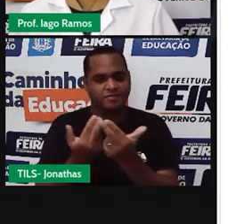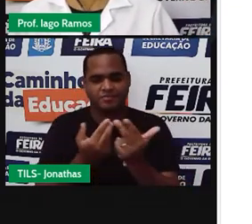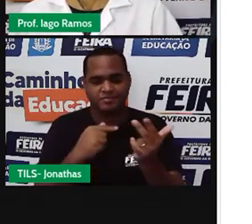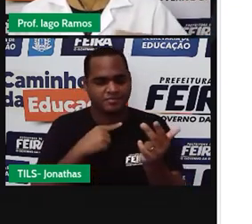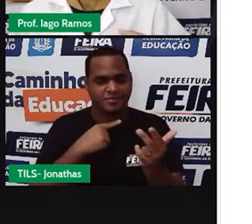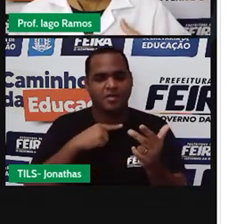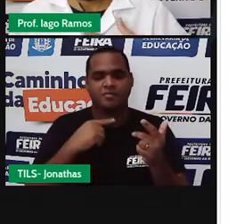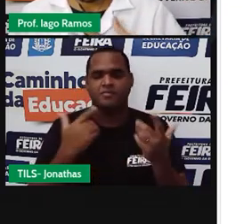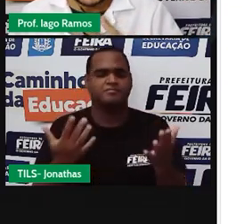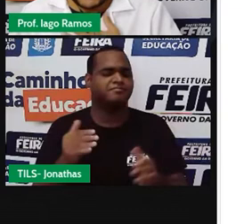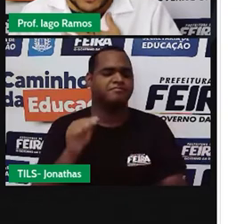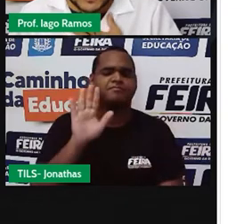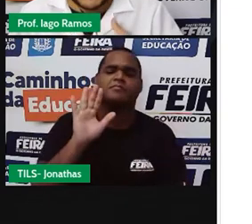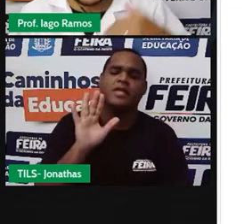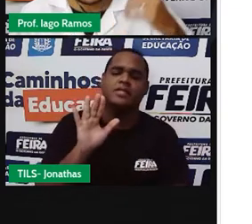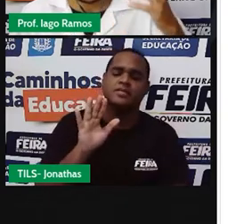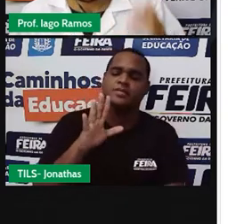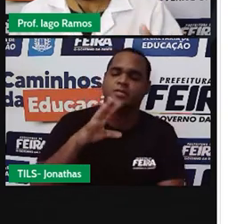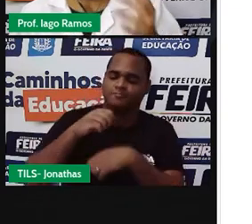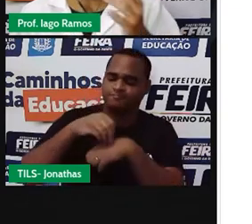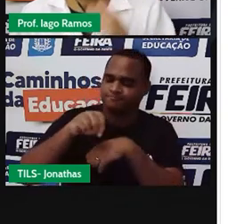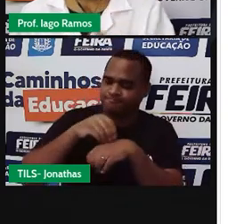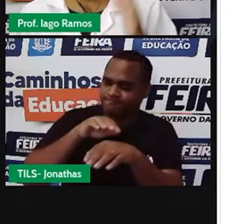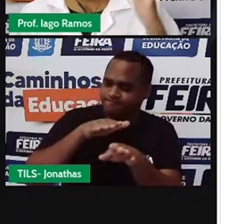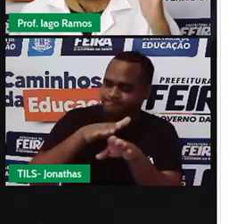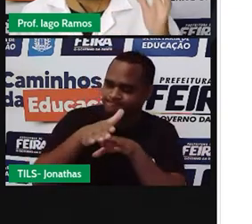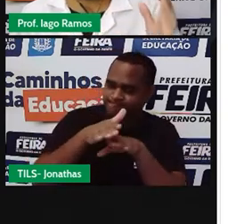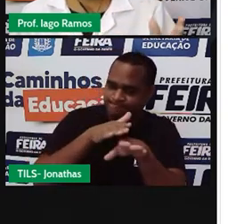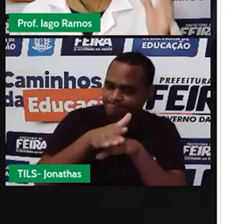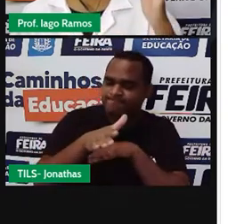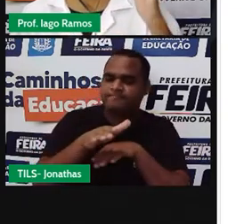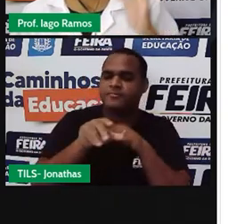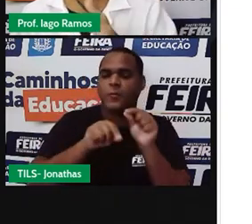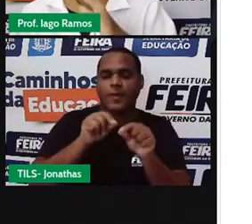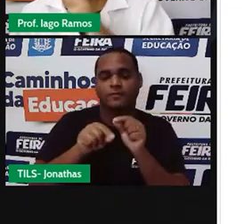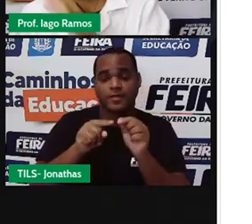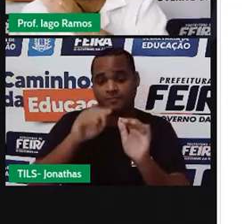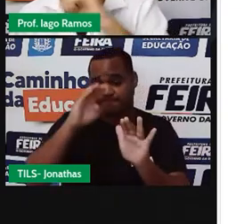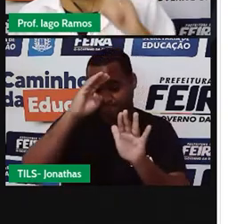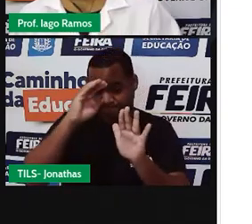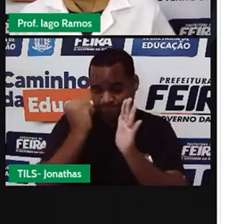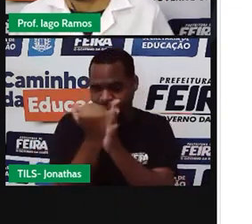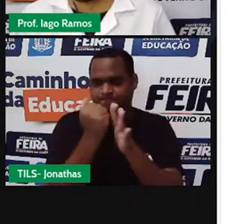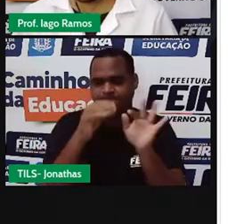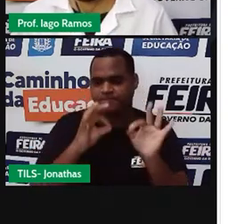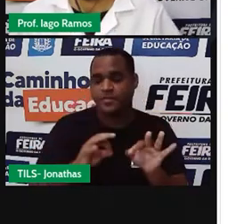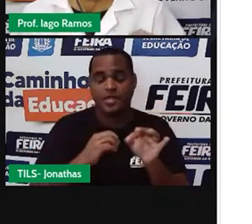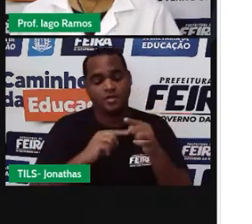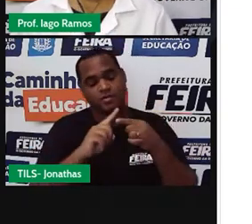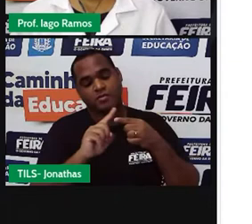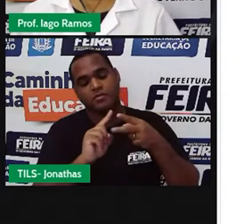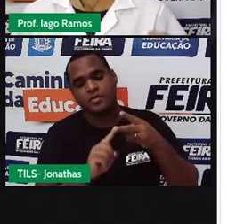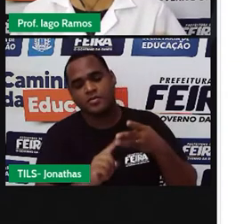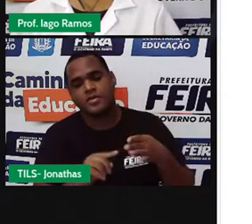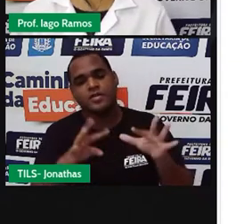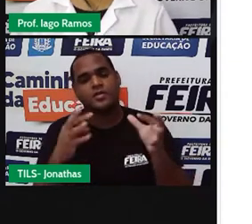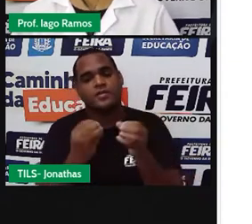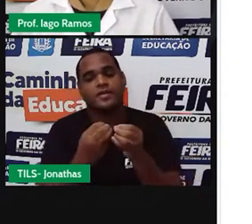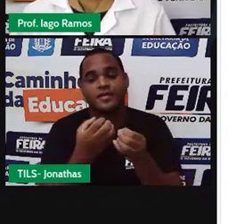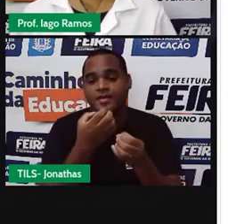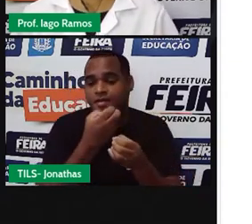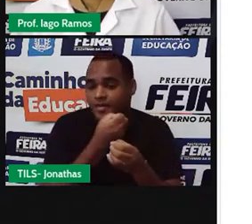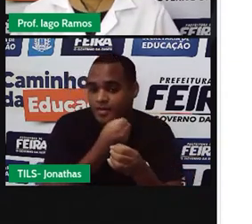mas o meu conselho mesmo é você seguir a ordem porque seguindo a ordem uma de cada vez você corre